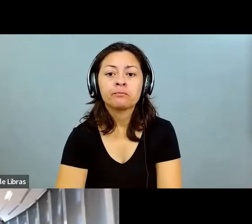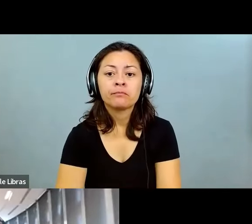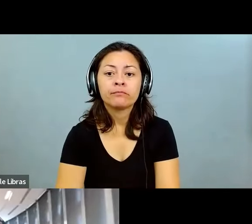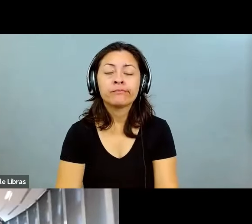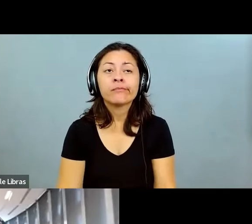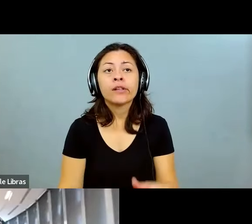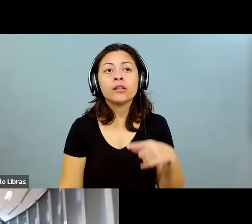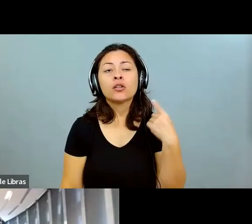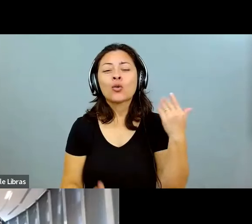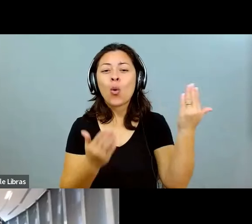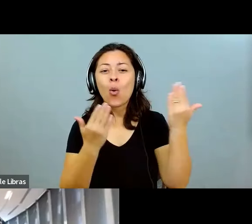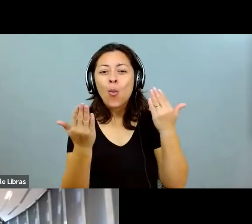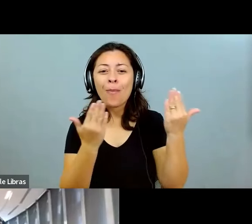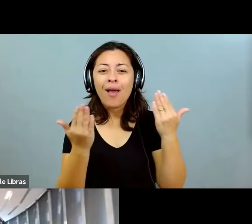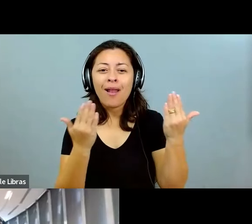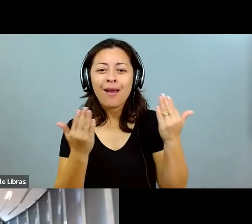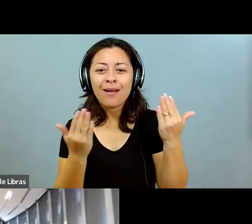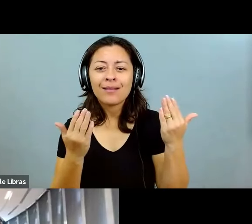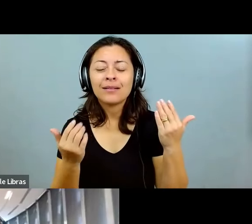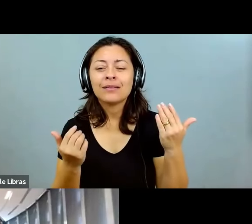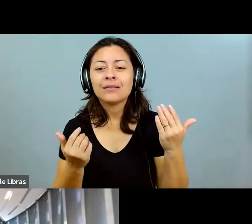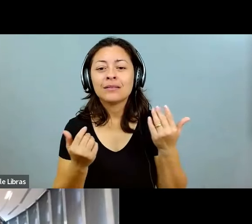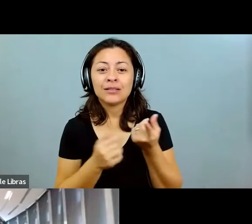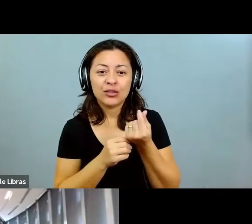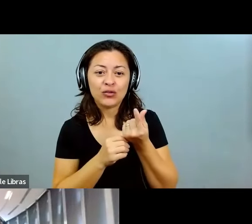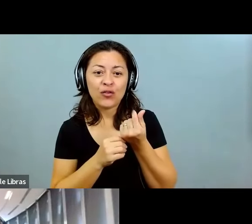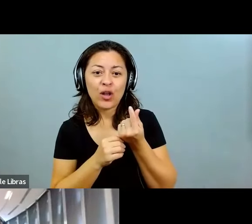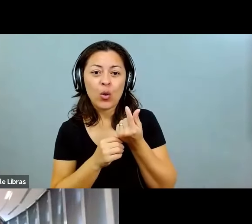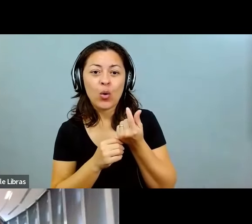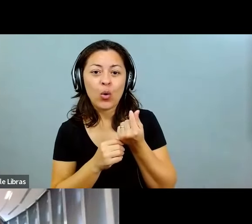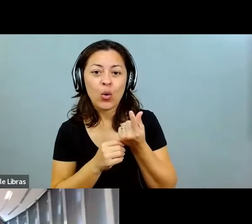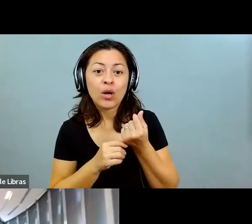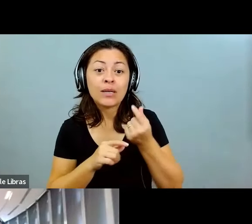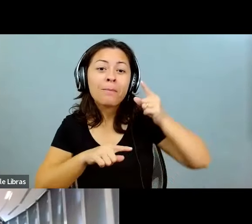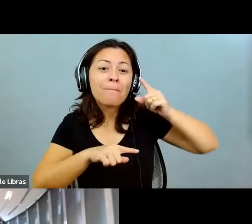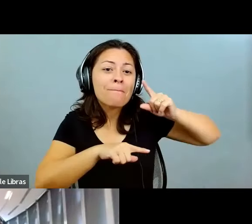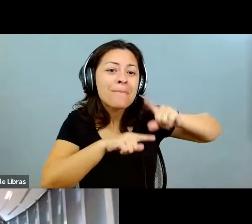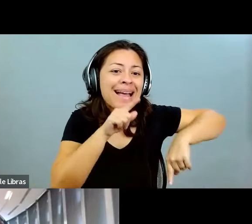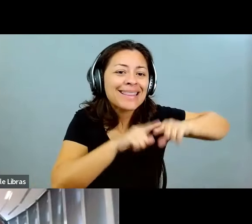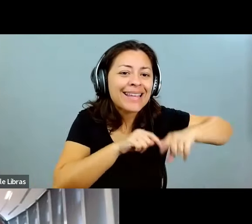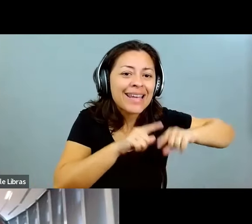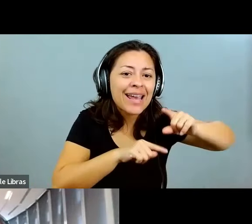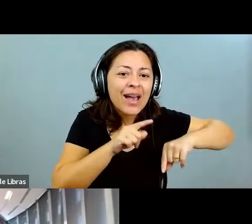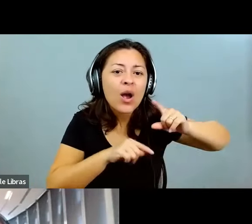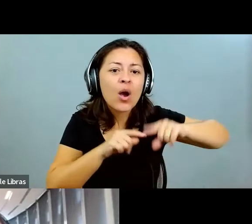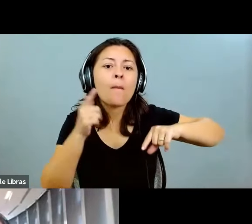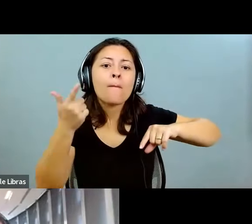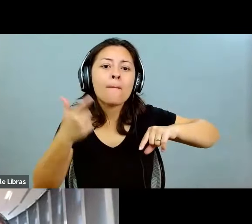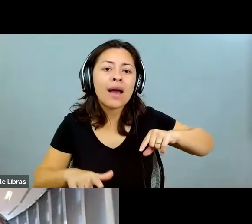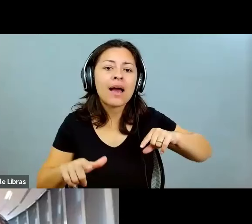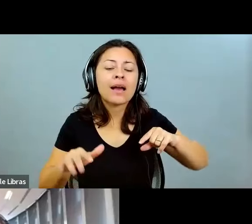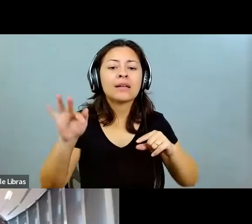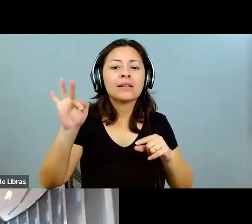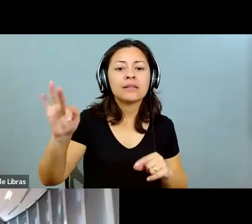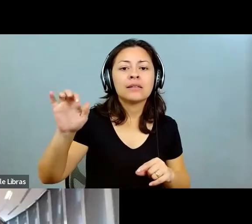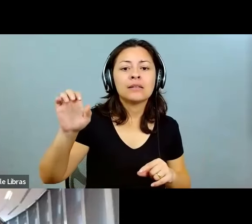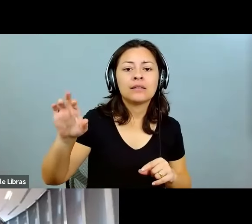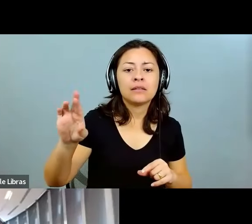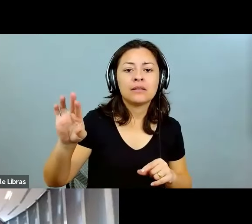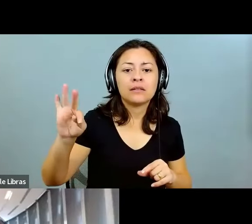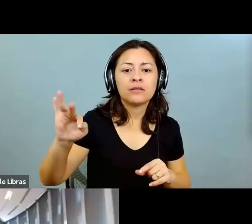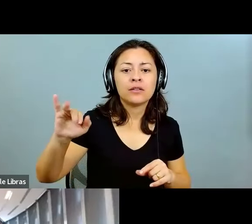preços fertilizantes com os patamares eh de preços das commodities as commodities também elas estão num patamar